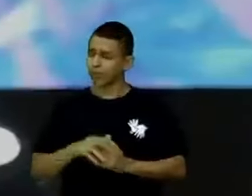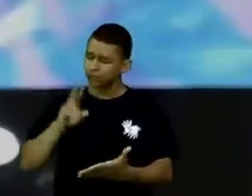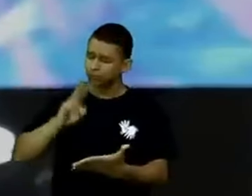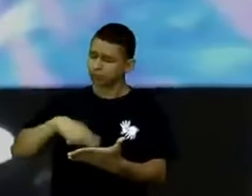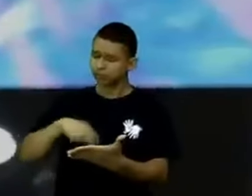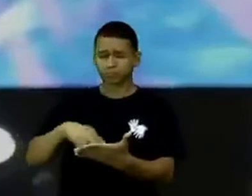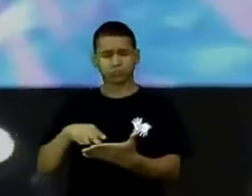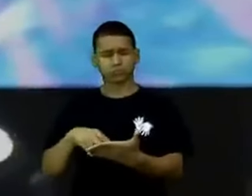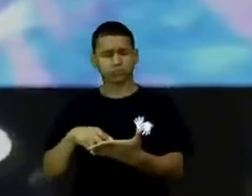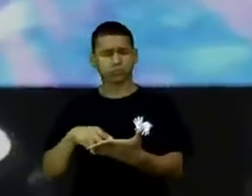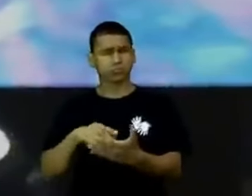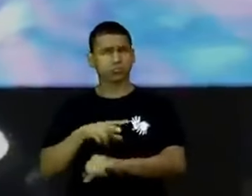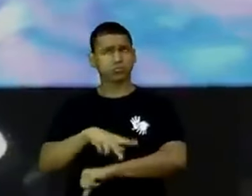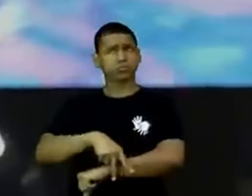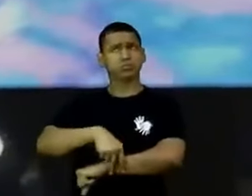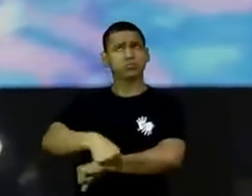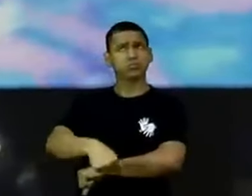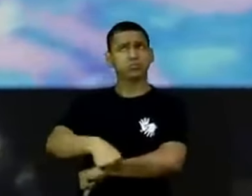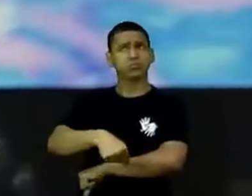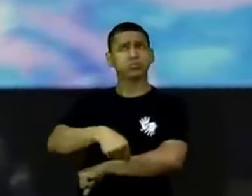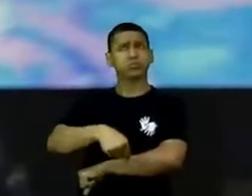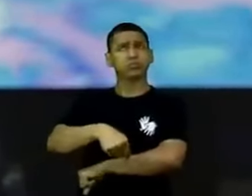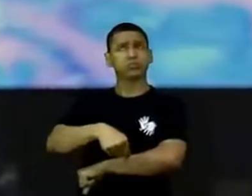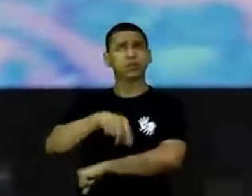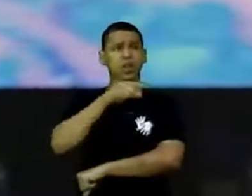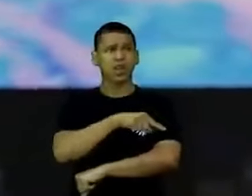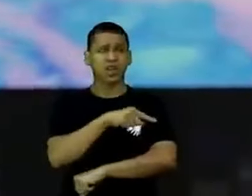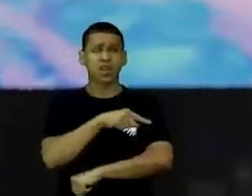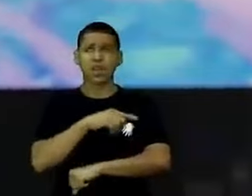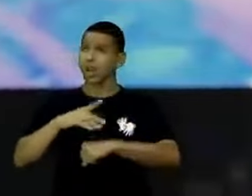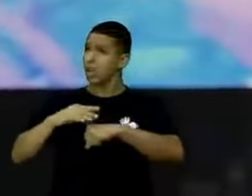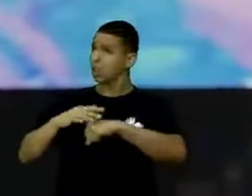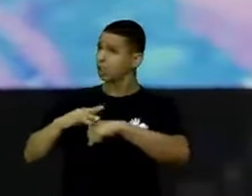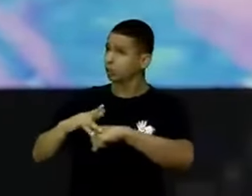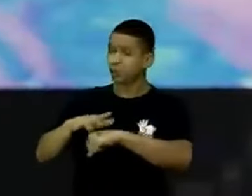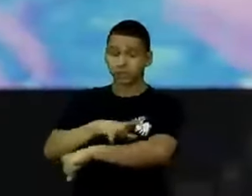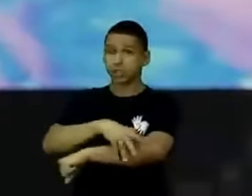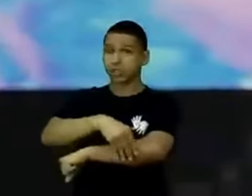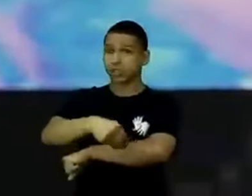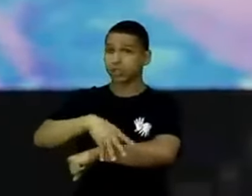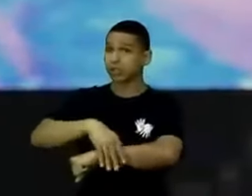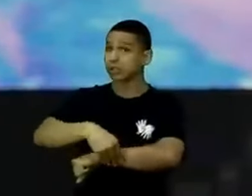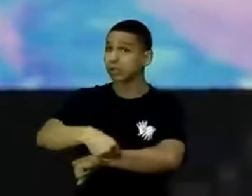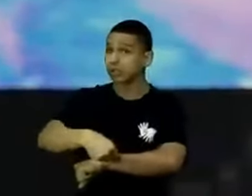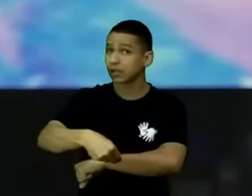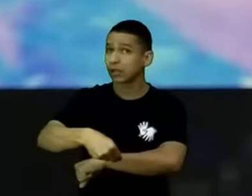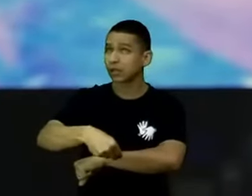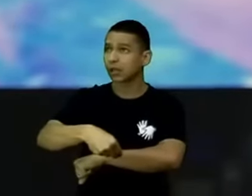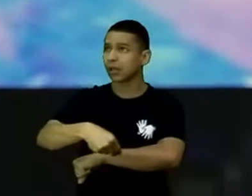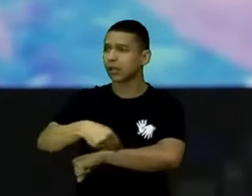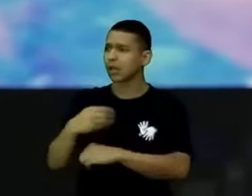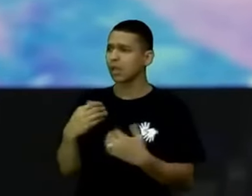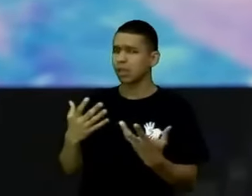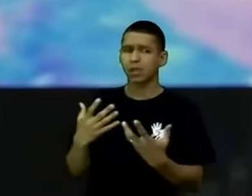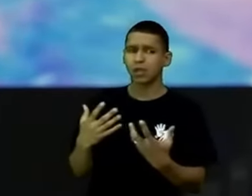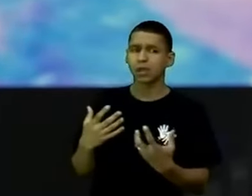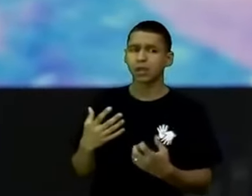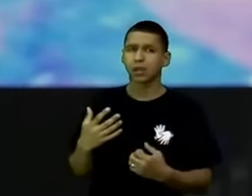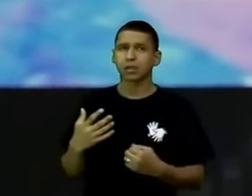enviando Namã. Ah, Namã. Ele tem lepra. Lepra. E eu quero que você o cure.